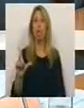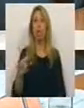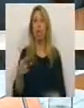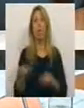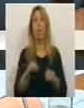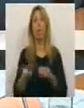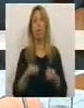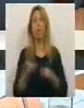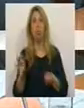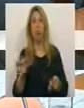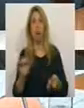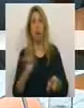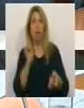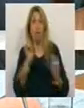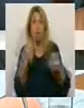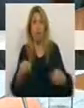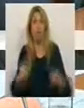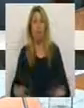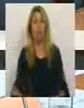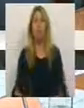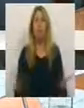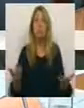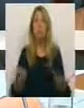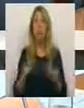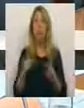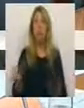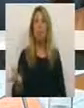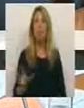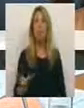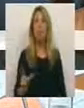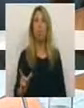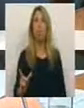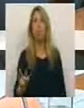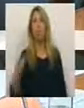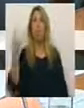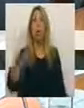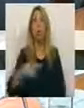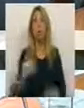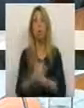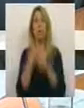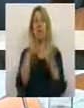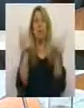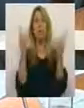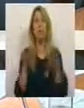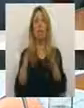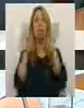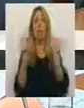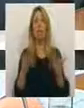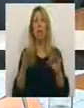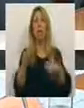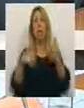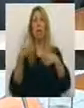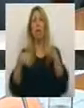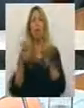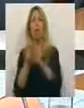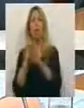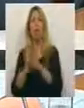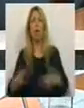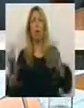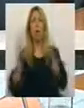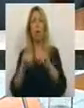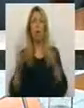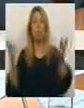e a posse. Pois a Câmara de Lisboa ficará com a obrigação de serviço público, bem como a renovação das frotas. Então, Sr.